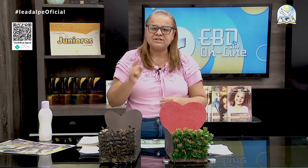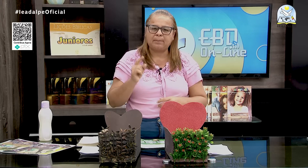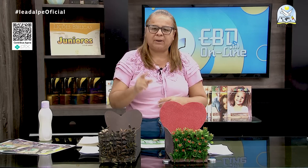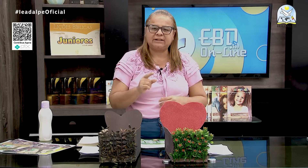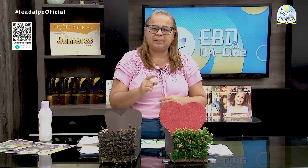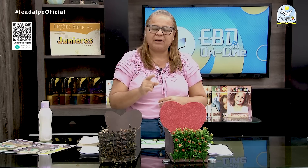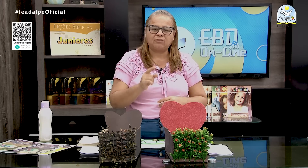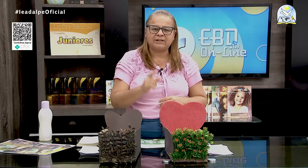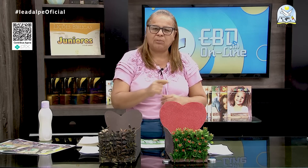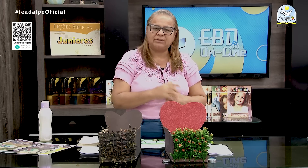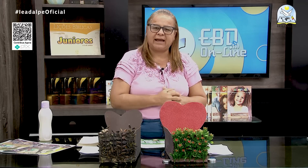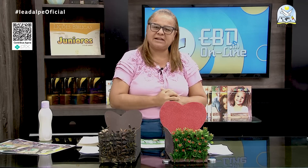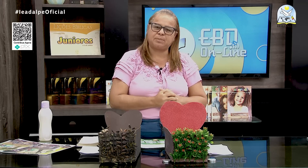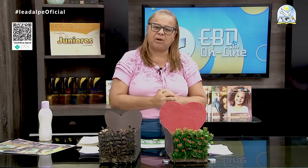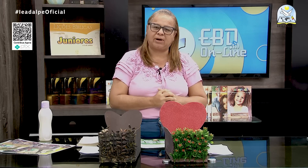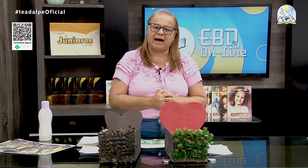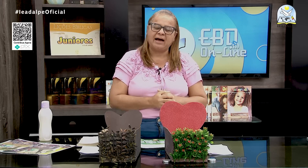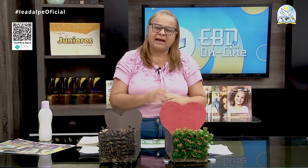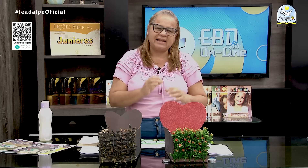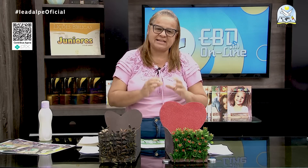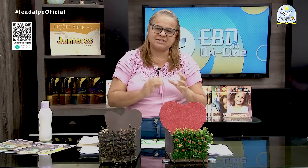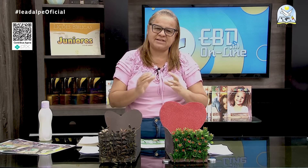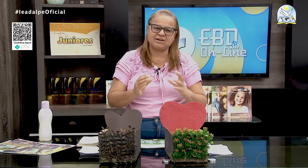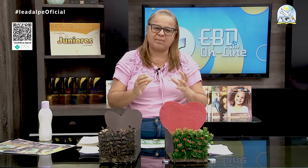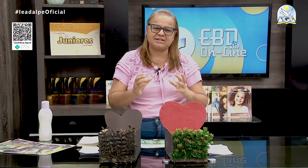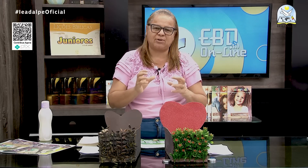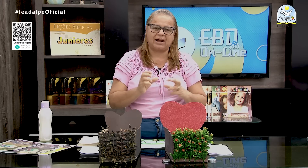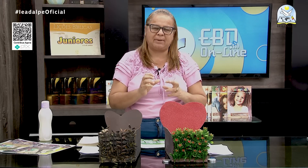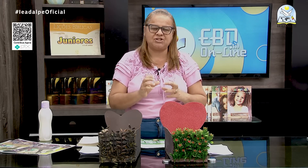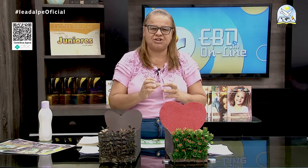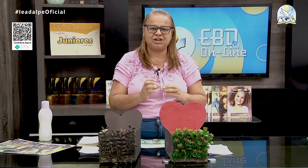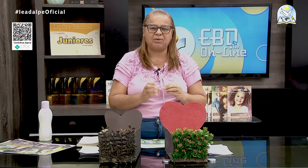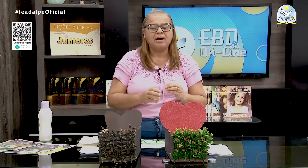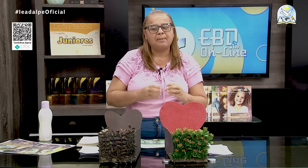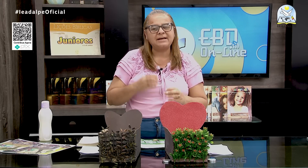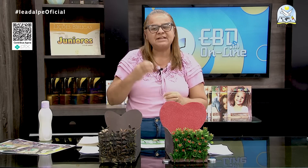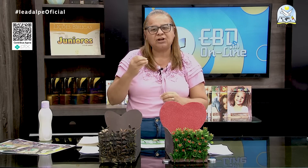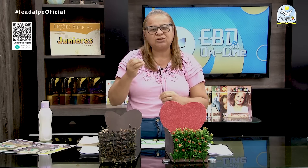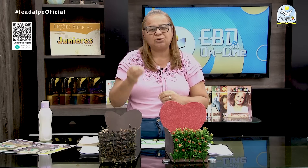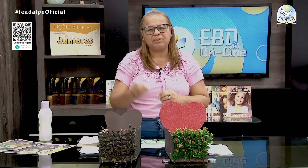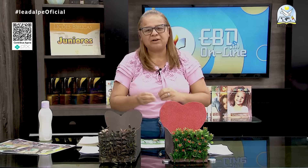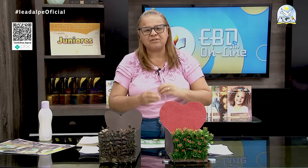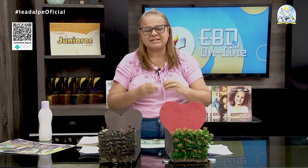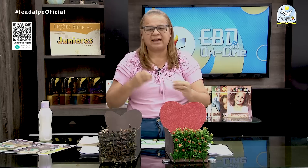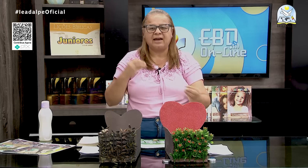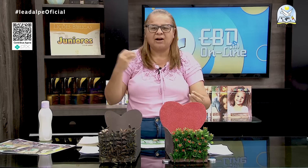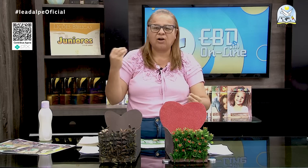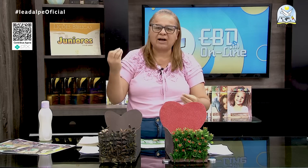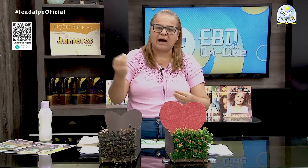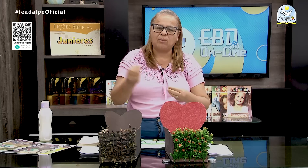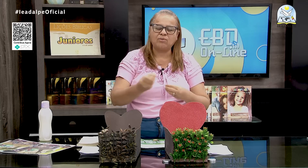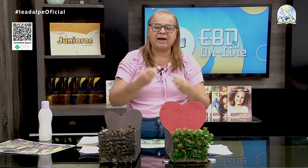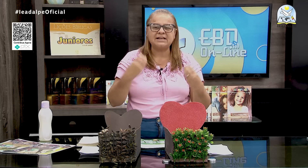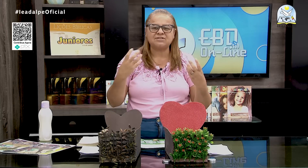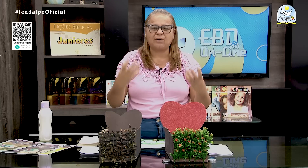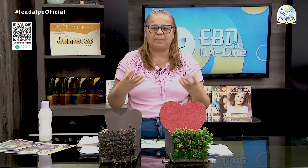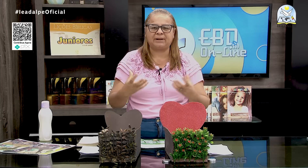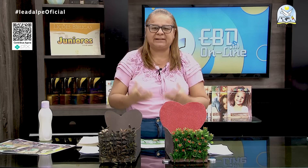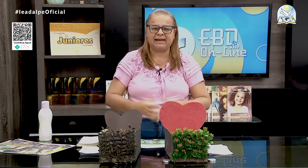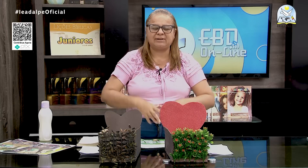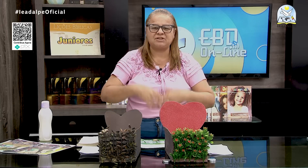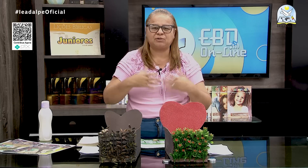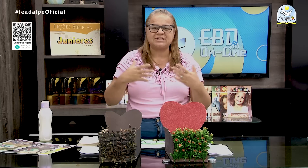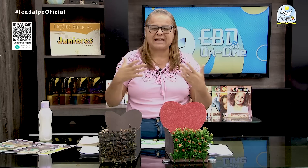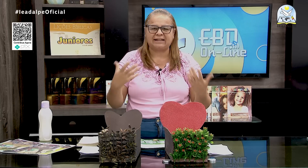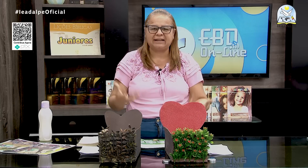você pode também convidar um deles para orar eles às vezes começam a orar baixinho mas se todo domingo você colocar um eles vão